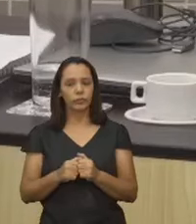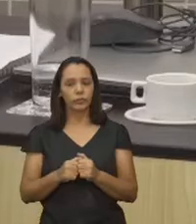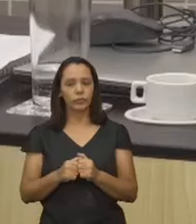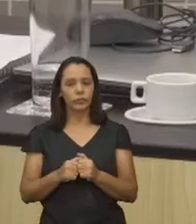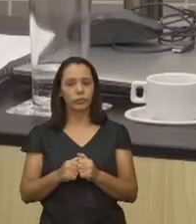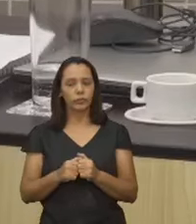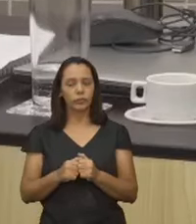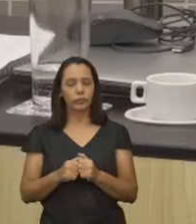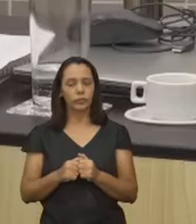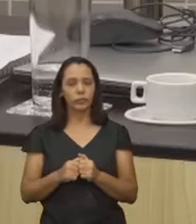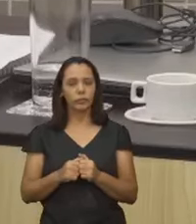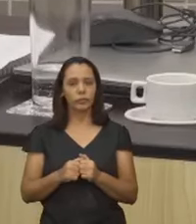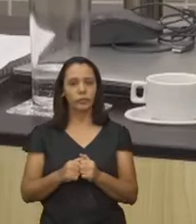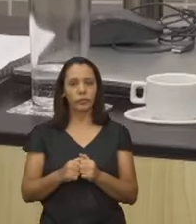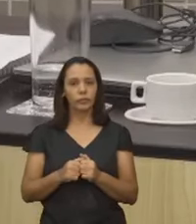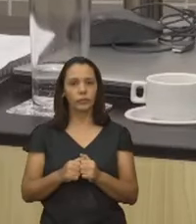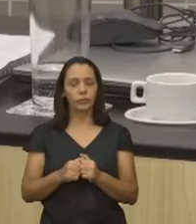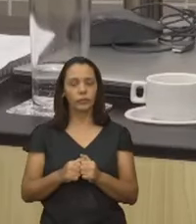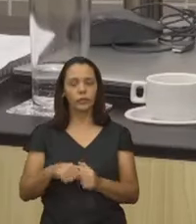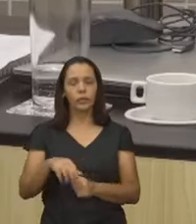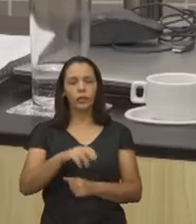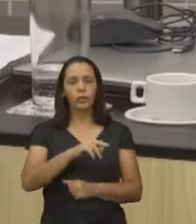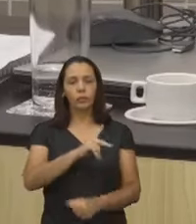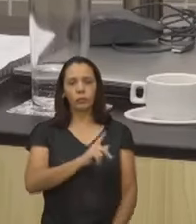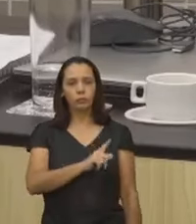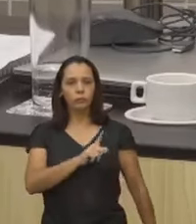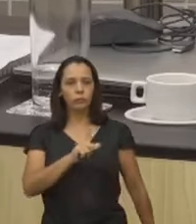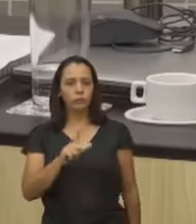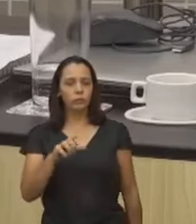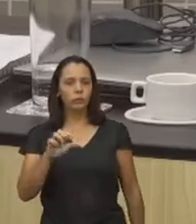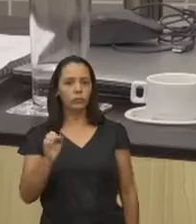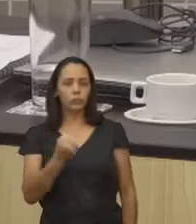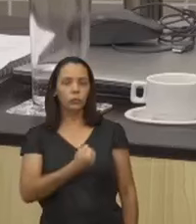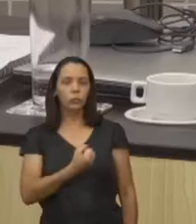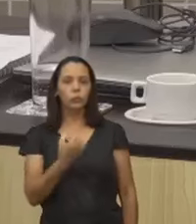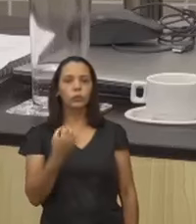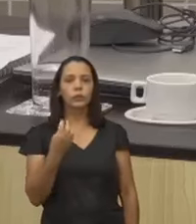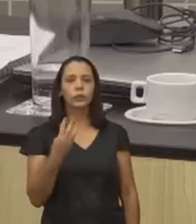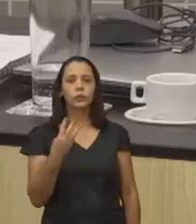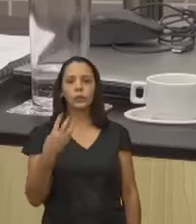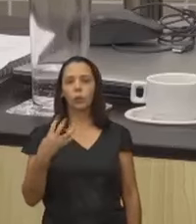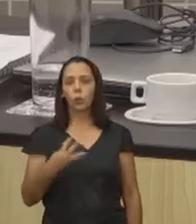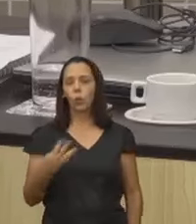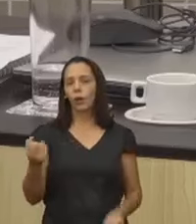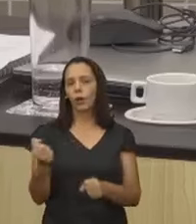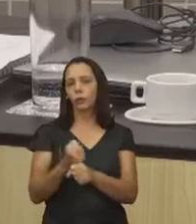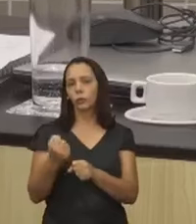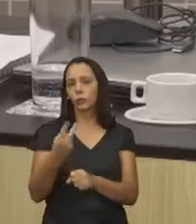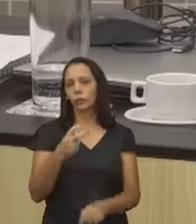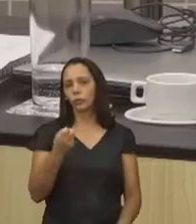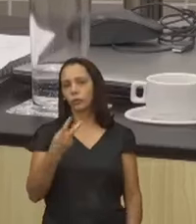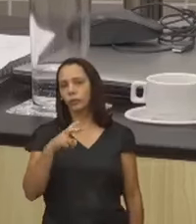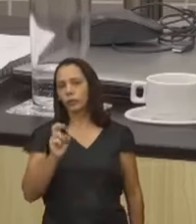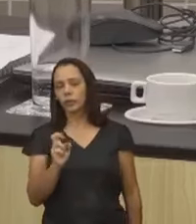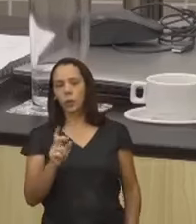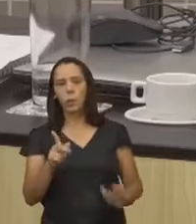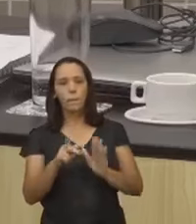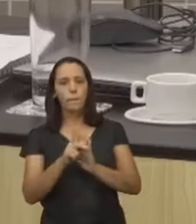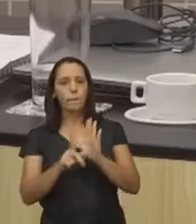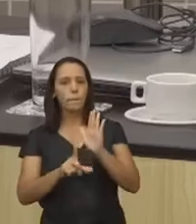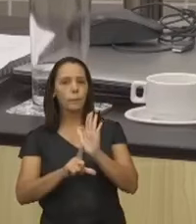Tá. Discussão única do PLE número 34 de 2025, projeto de lei